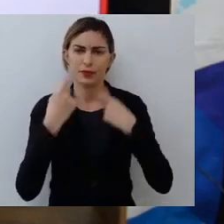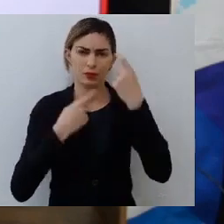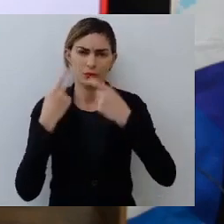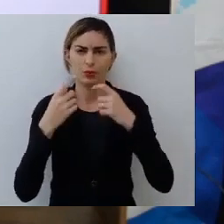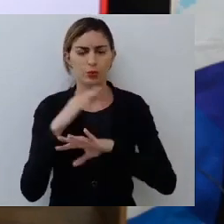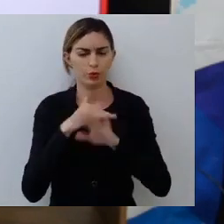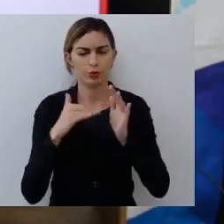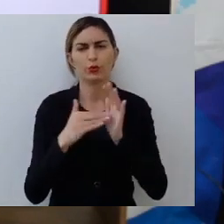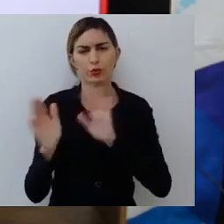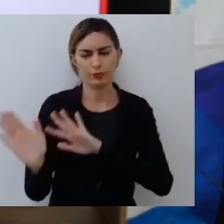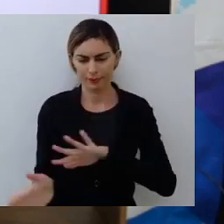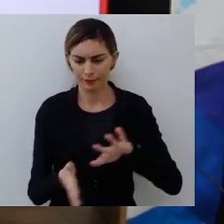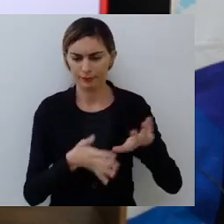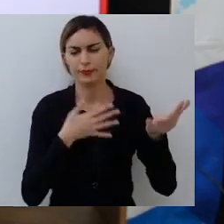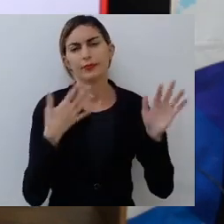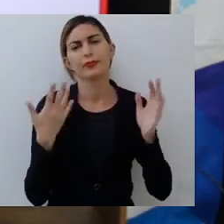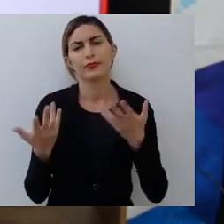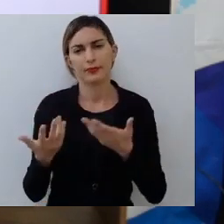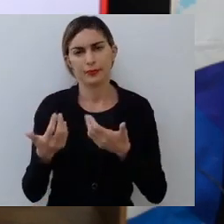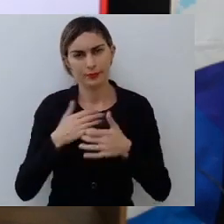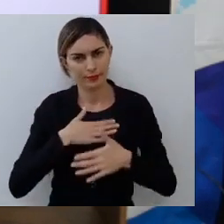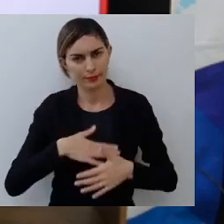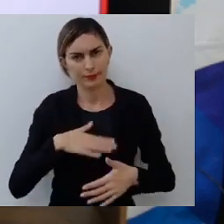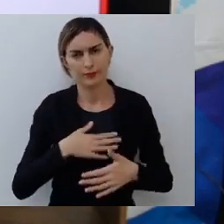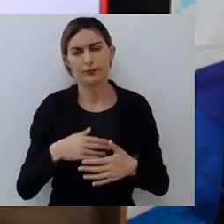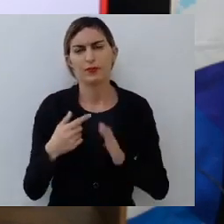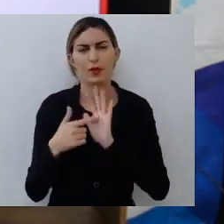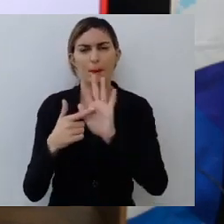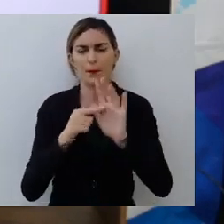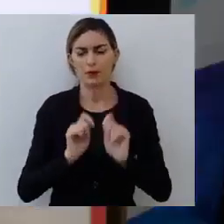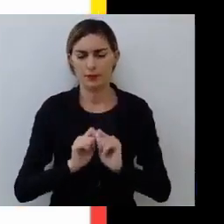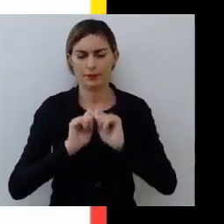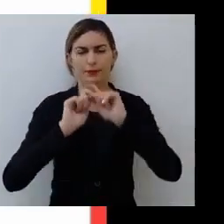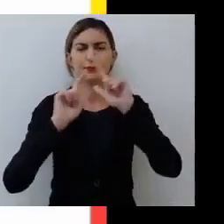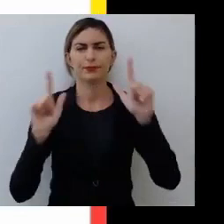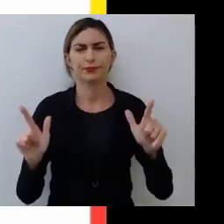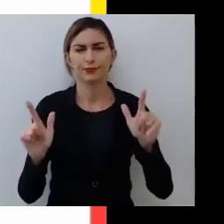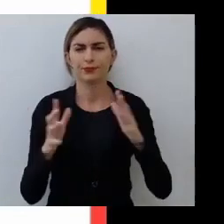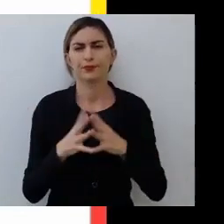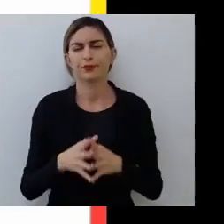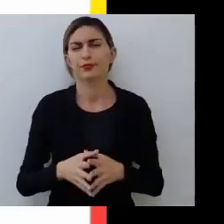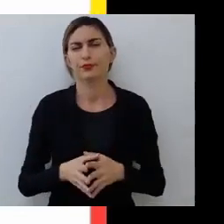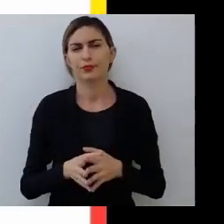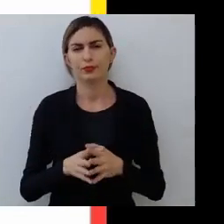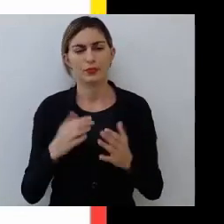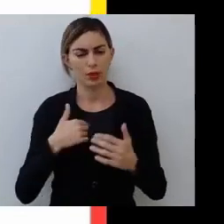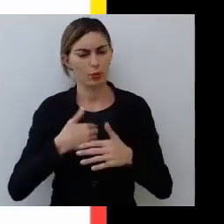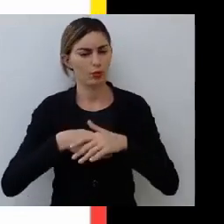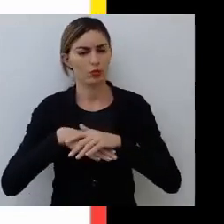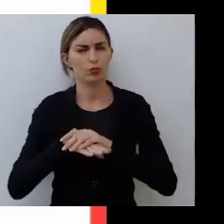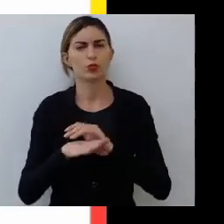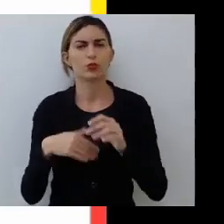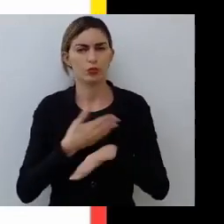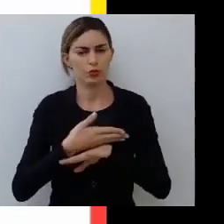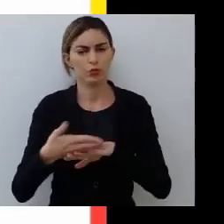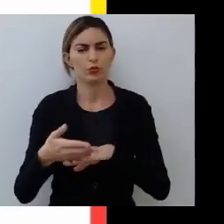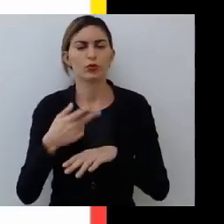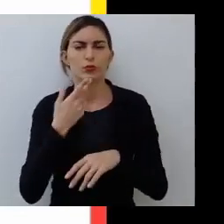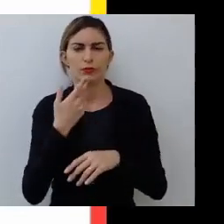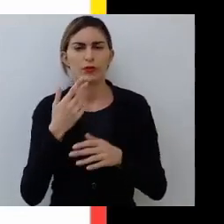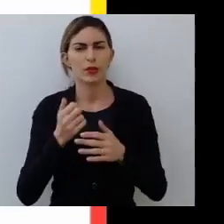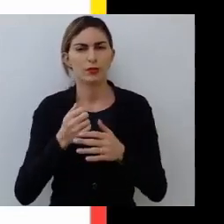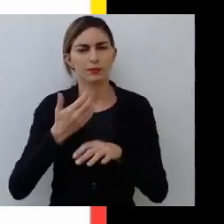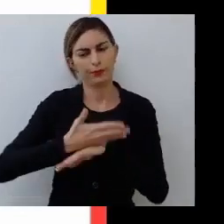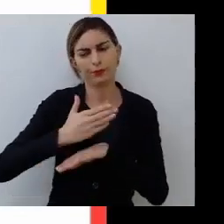isso tudo vai passar. Tranquilão? Mostra o próximo slide, por favor. Eu costumo chamar os exercícios que